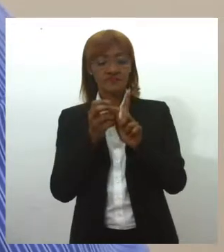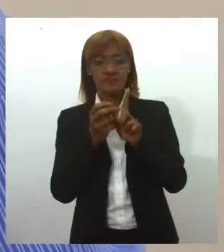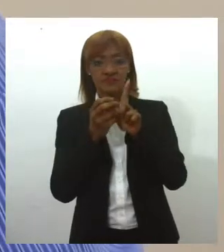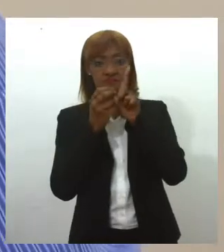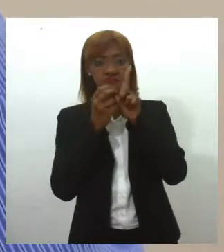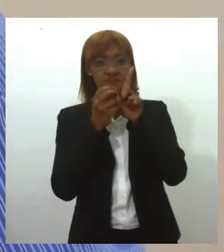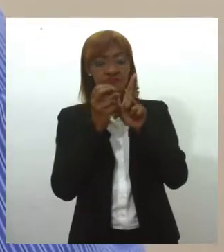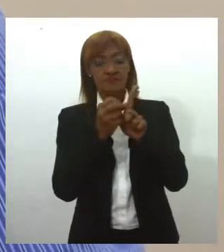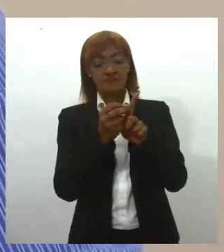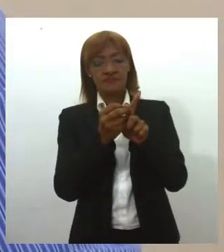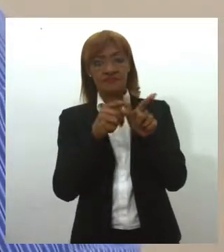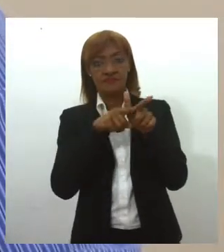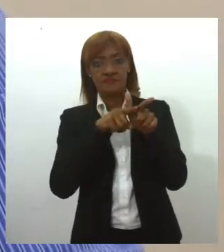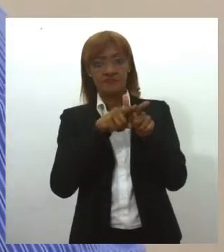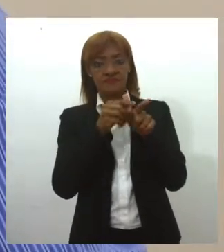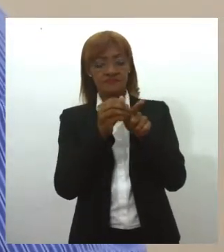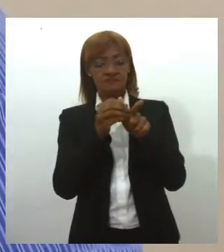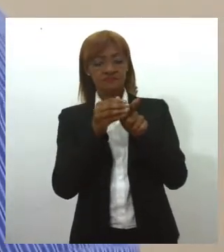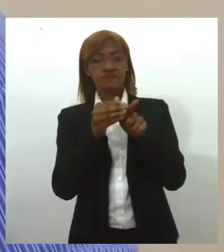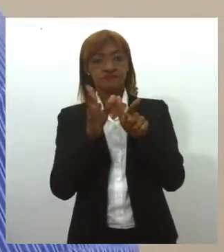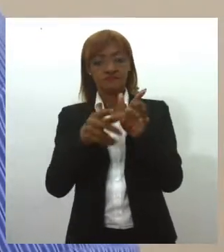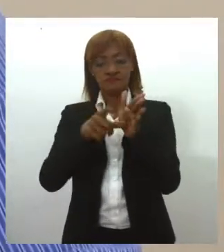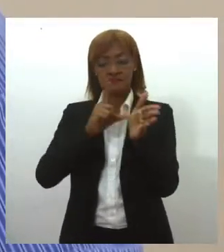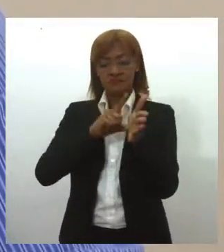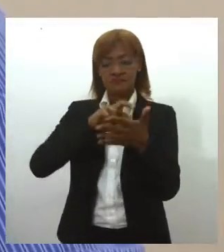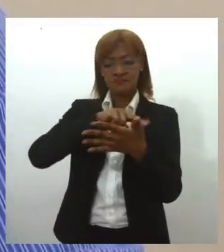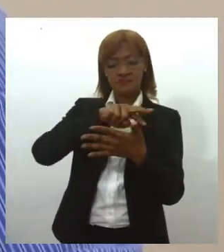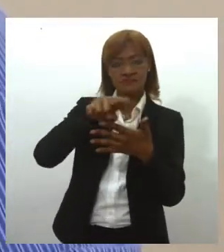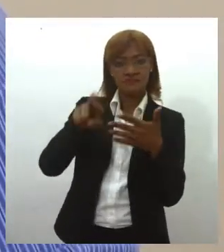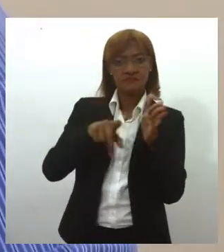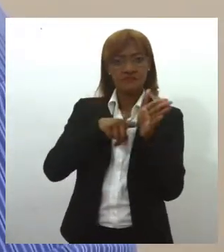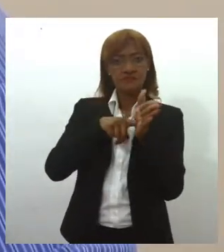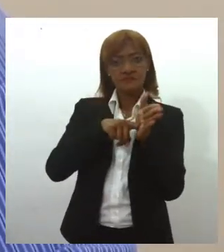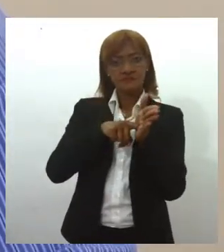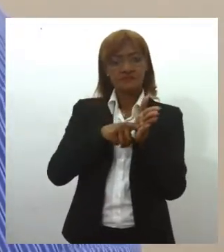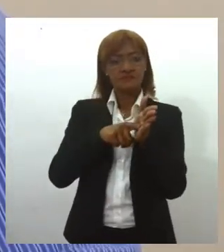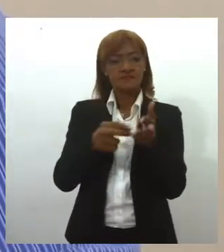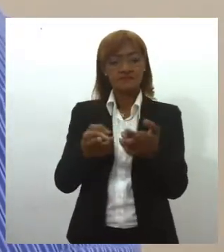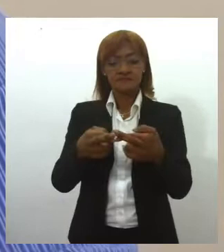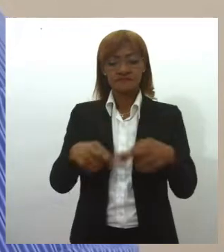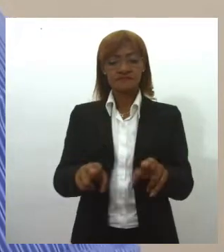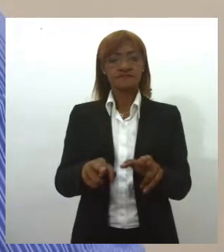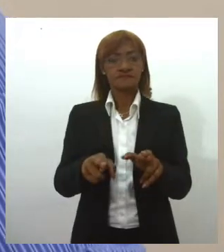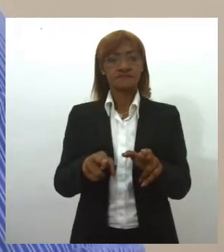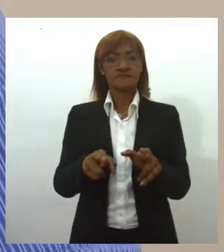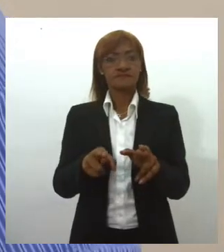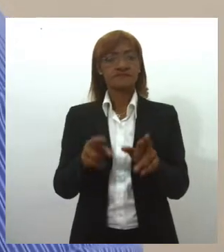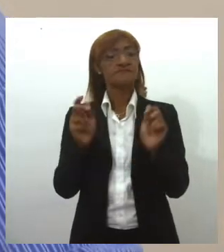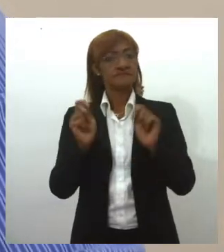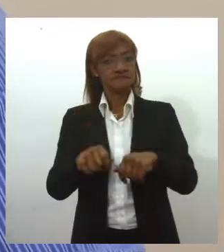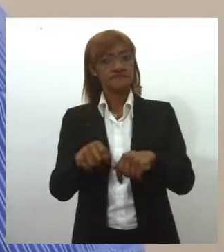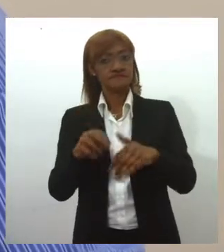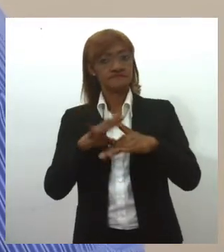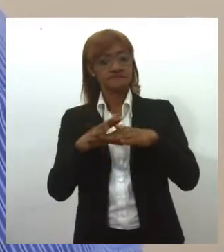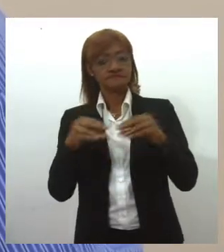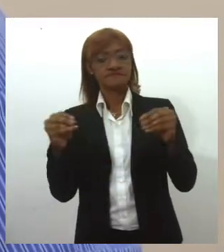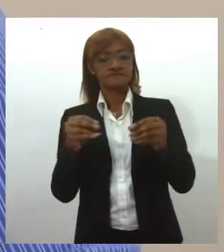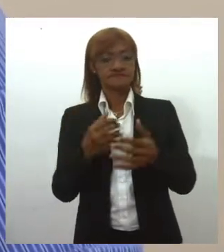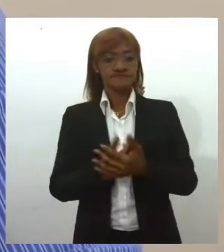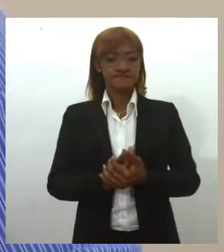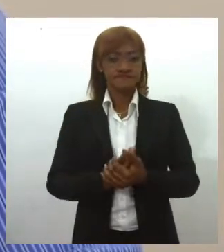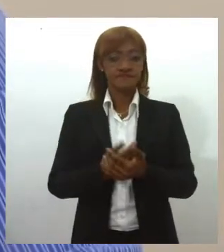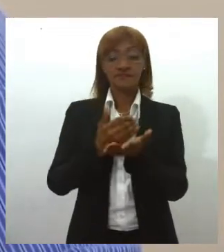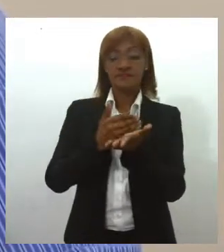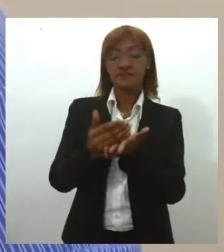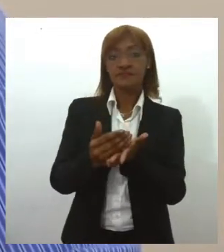no início, existem diversos tratamentos, soluções para resolver definitivamente, para encontrar a cura. Mas isso é sempre no início.